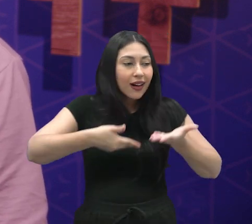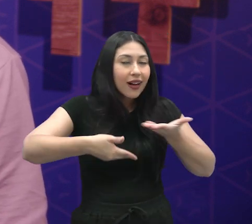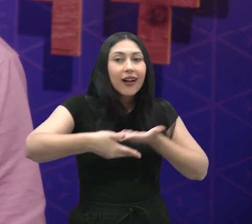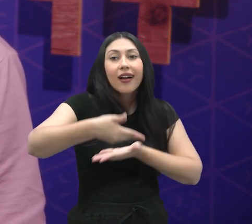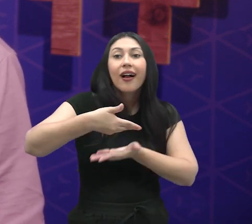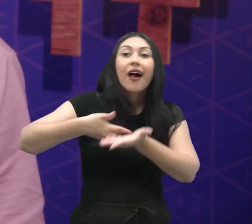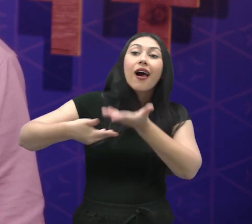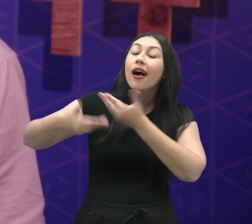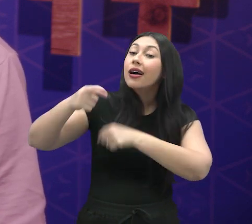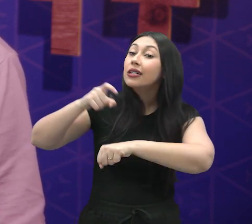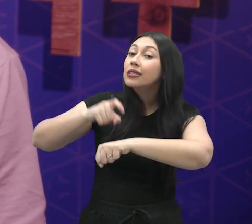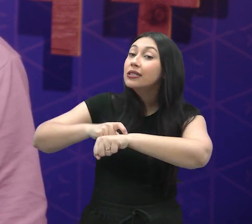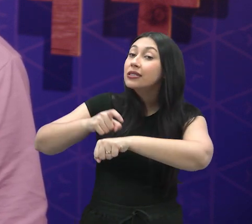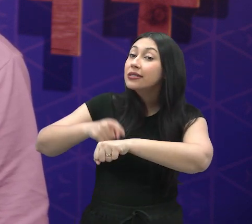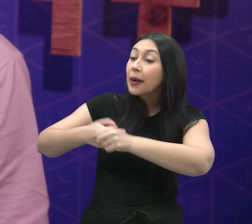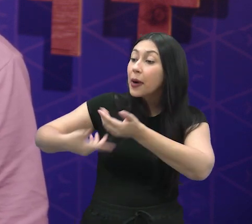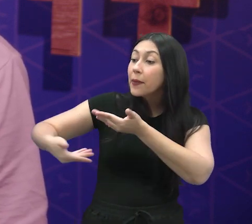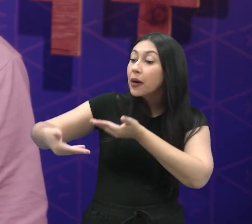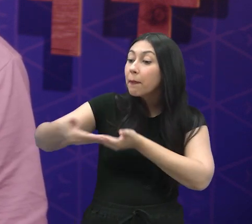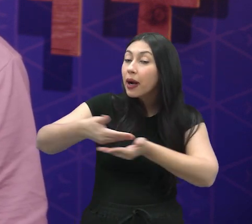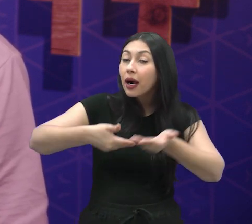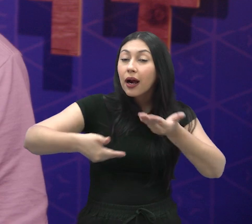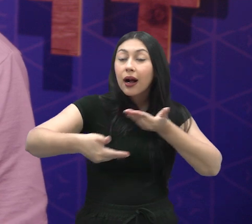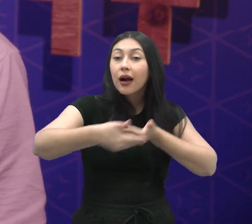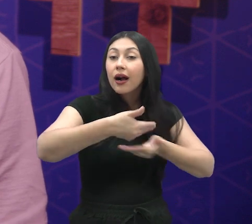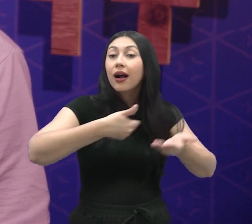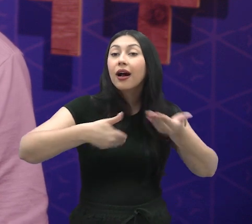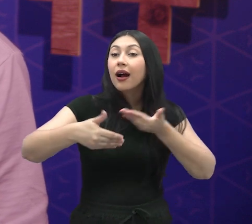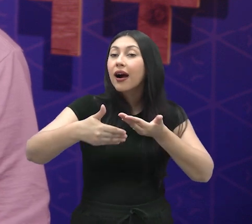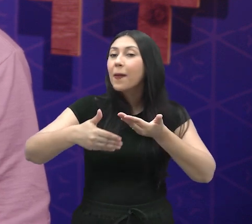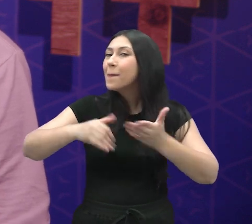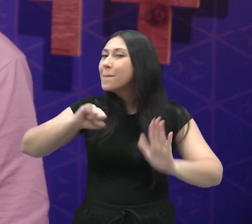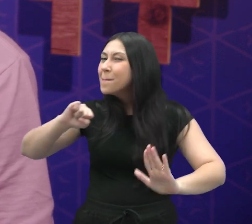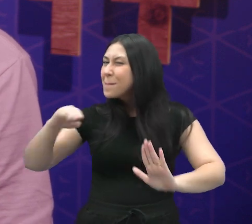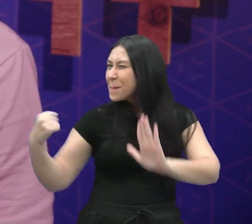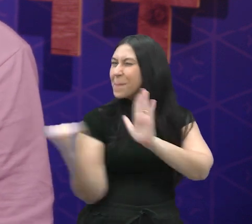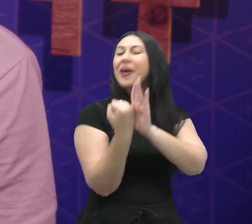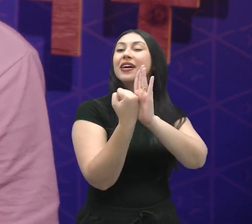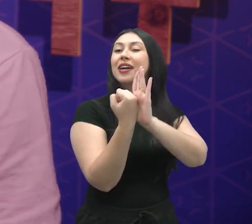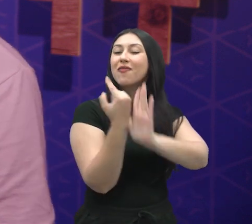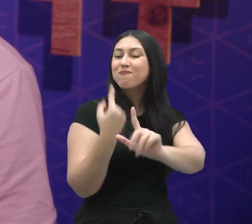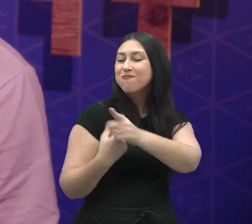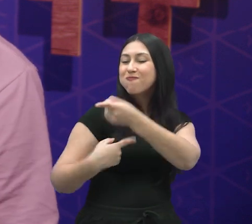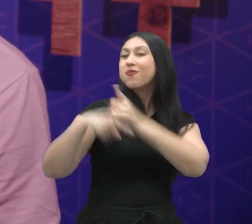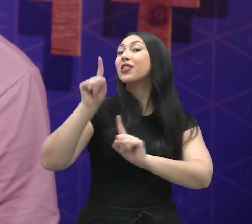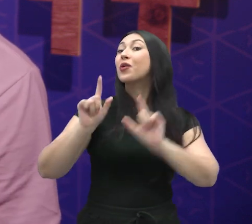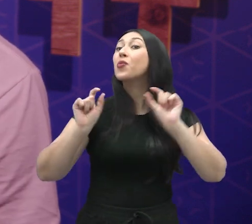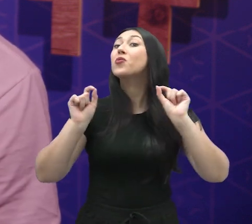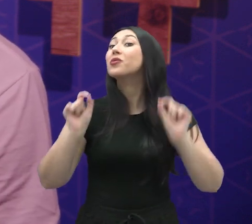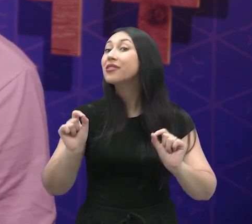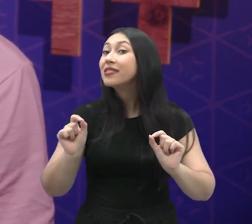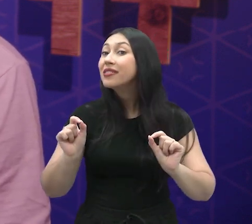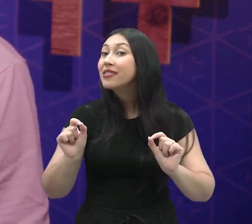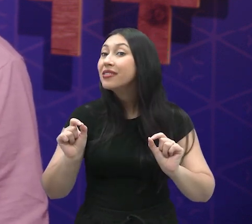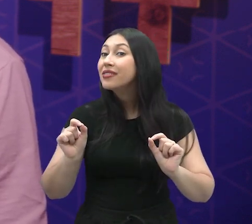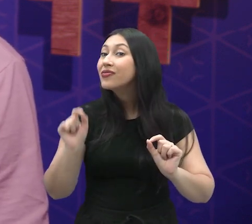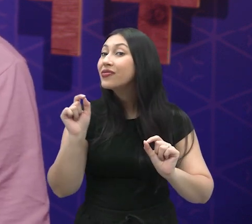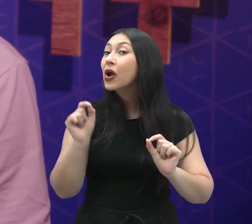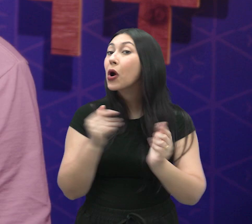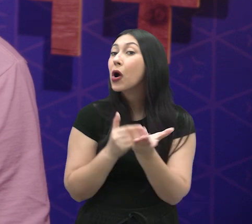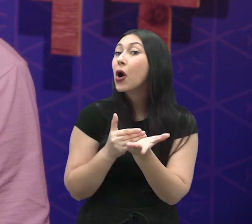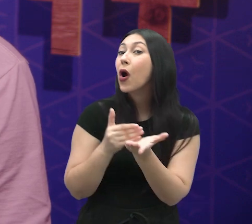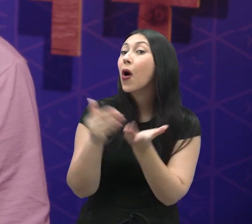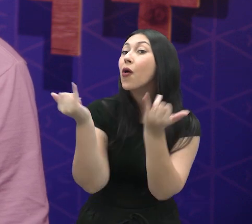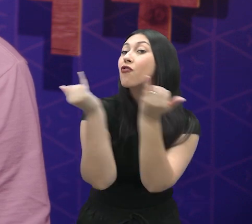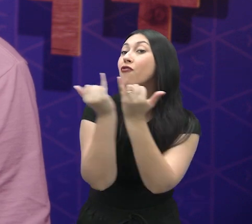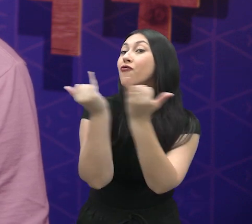tudo mais, e teve mais esse tempo de ócio, e aí o fator determinante que marca a revolução cognitiva é